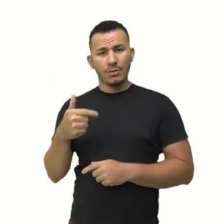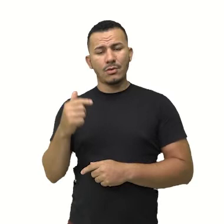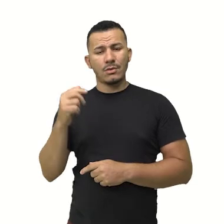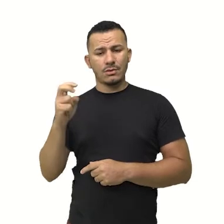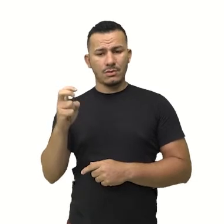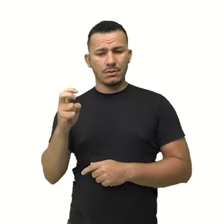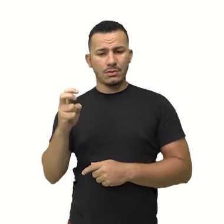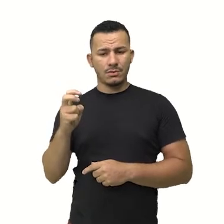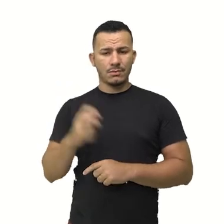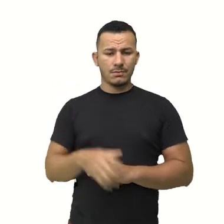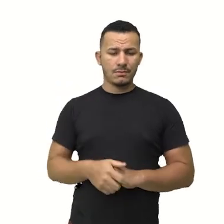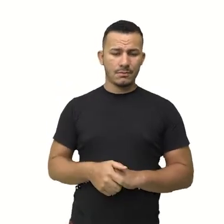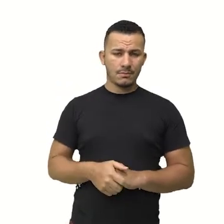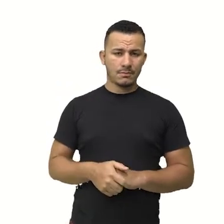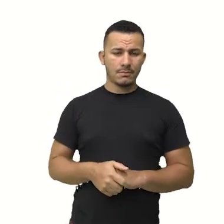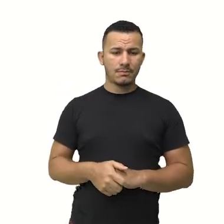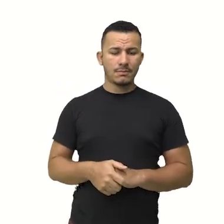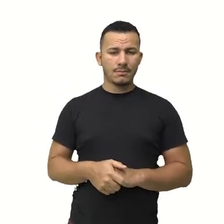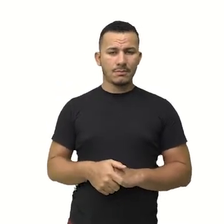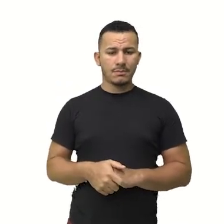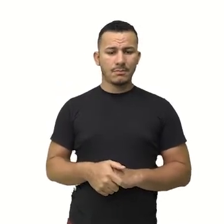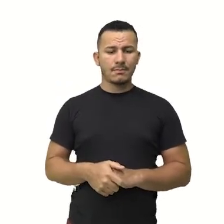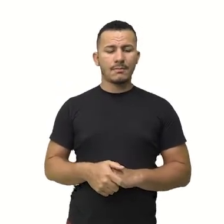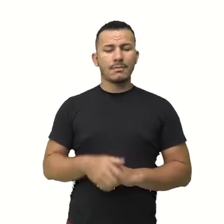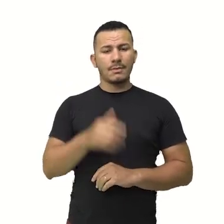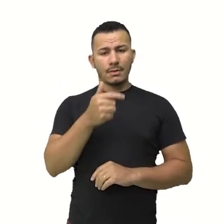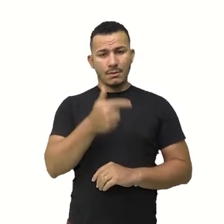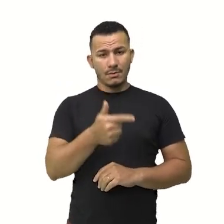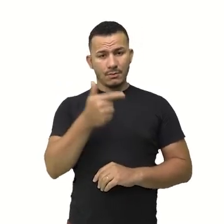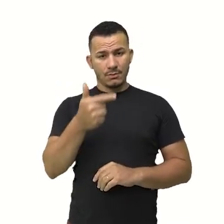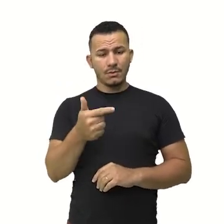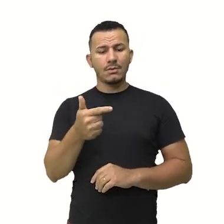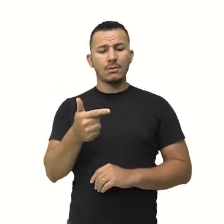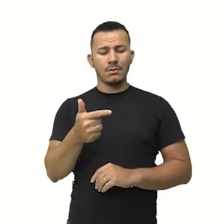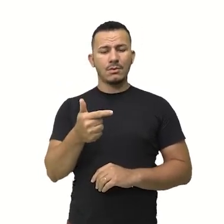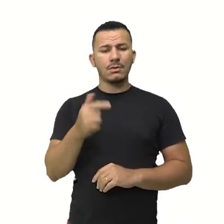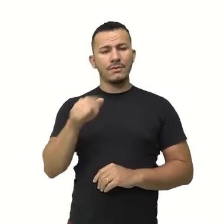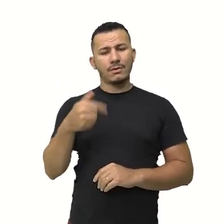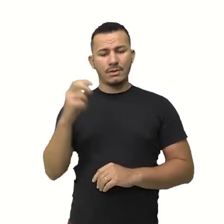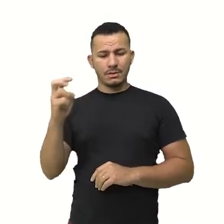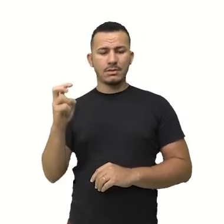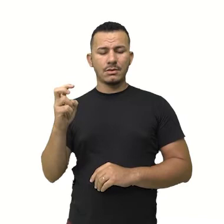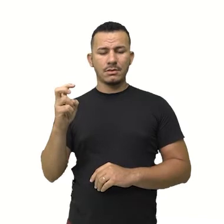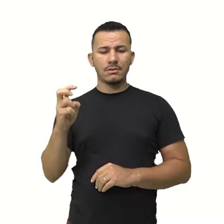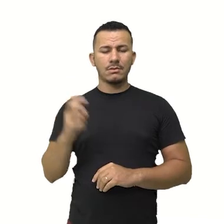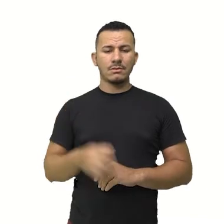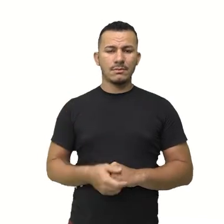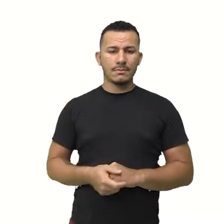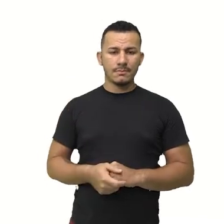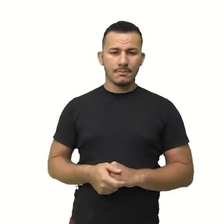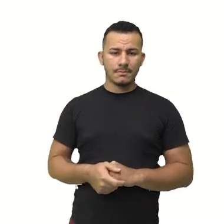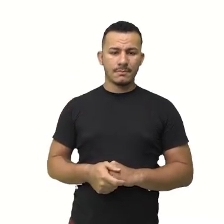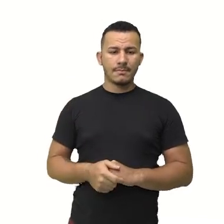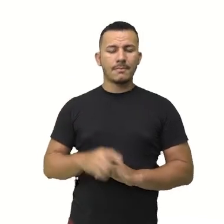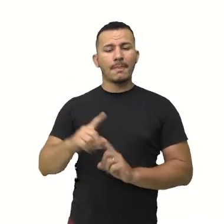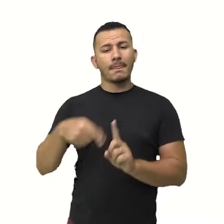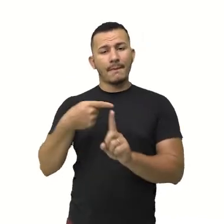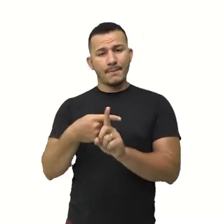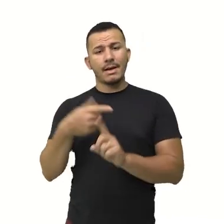desculpa, 22, vamos consertar aqui, ó, 22,5,